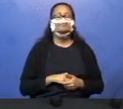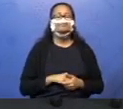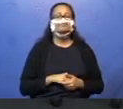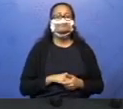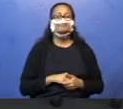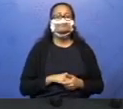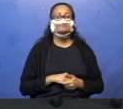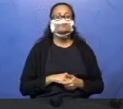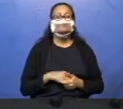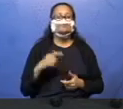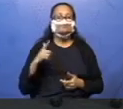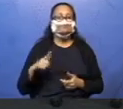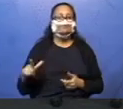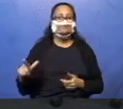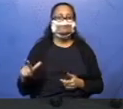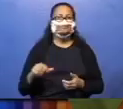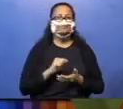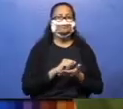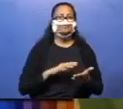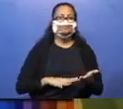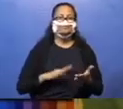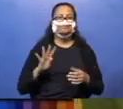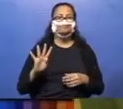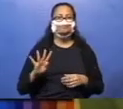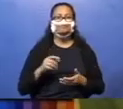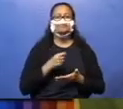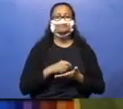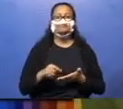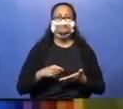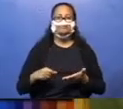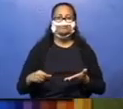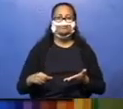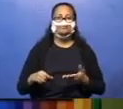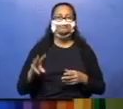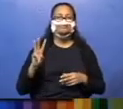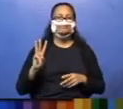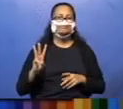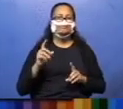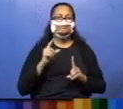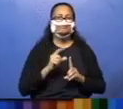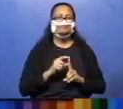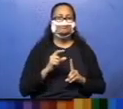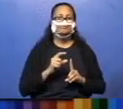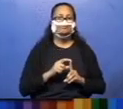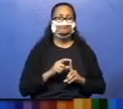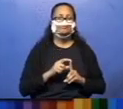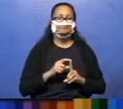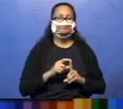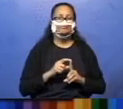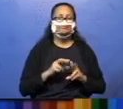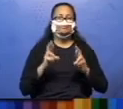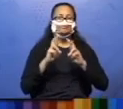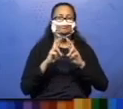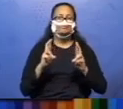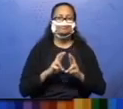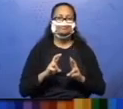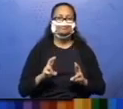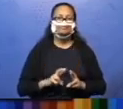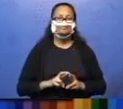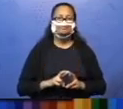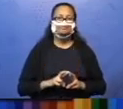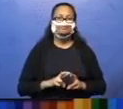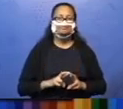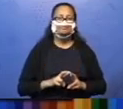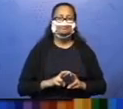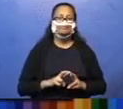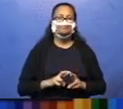Respirou. Vamos lá. 4. Escreva 3 palavras que rimem com. Lembra o